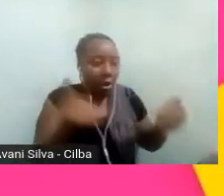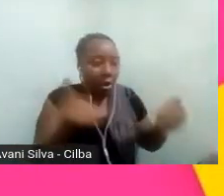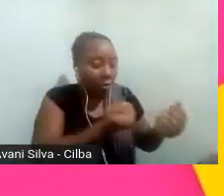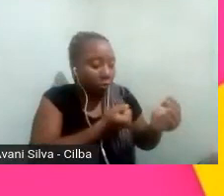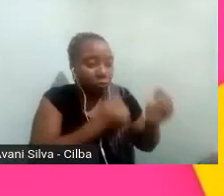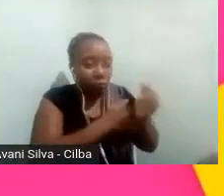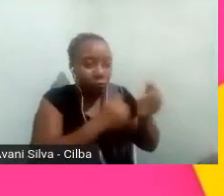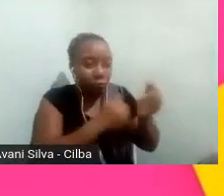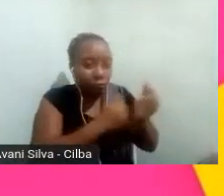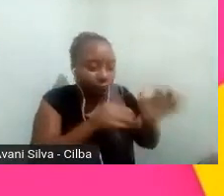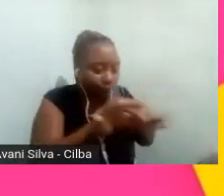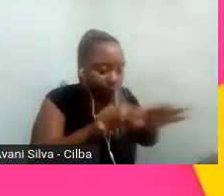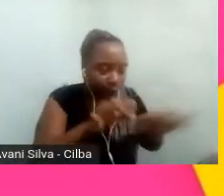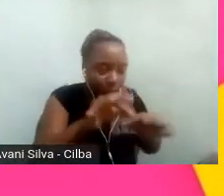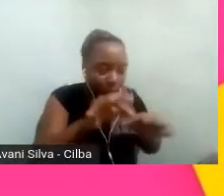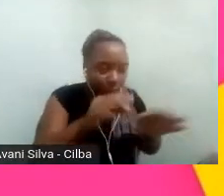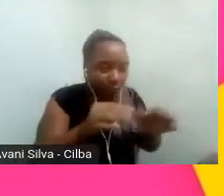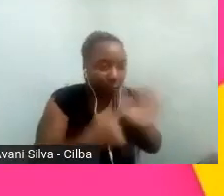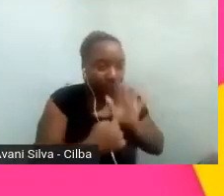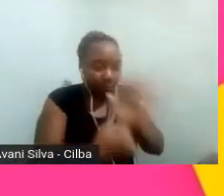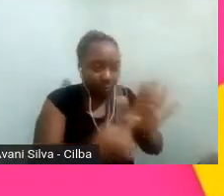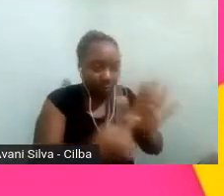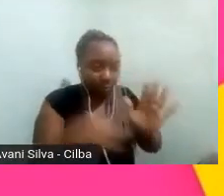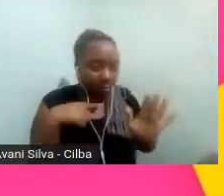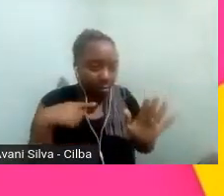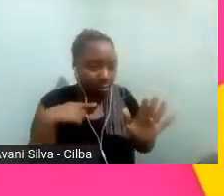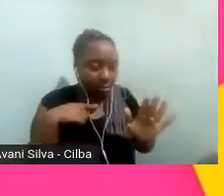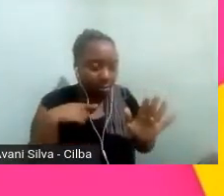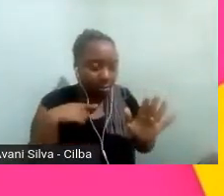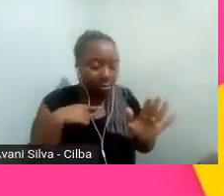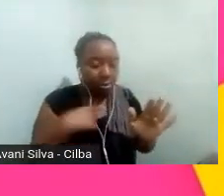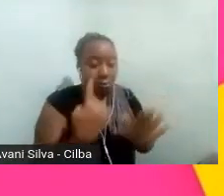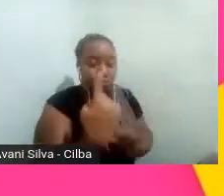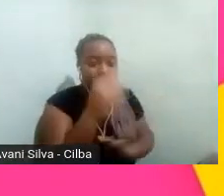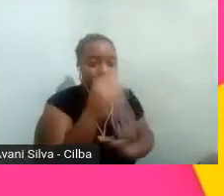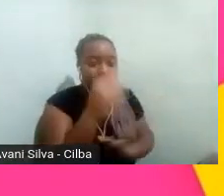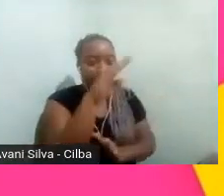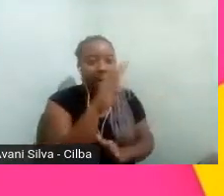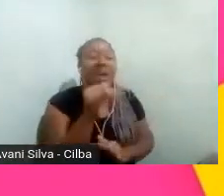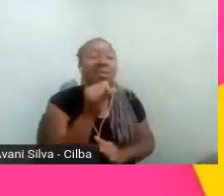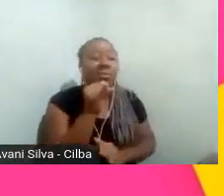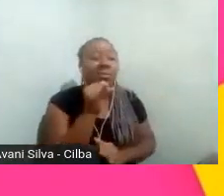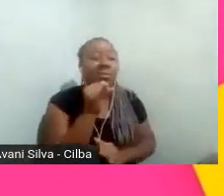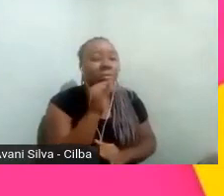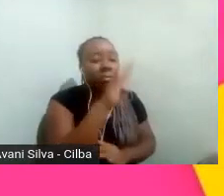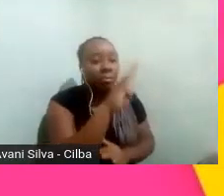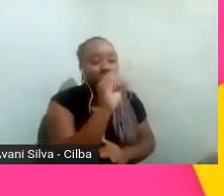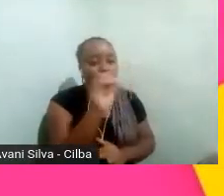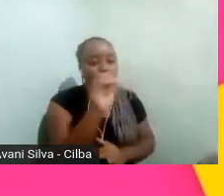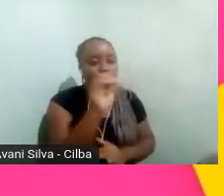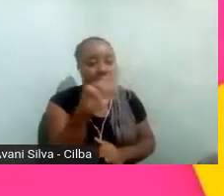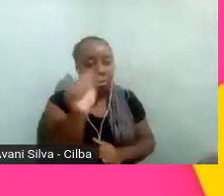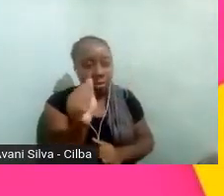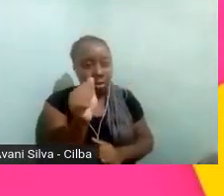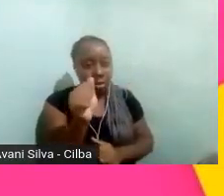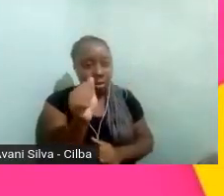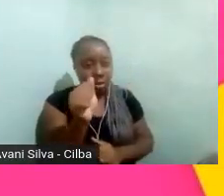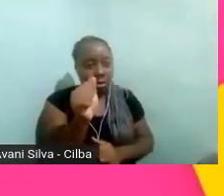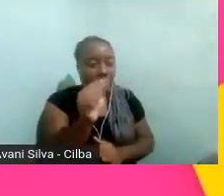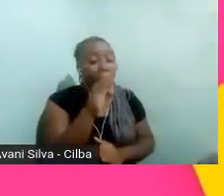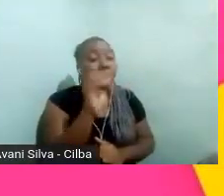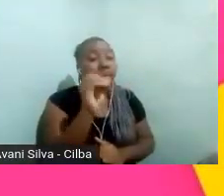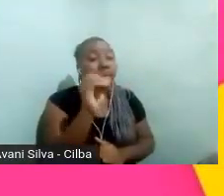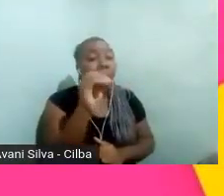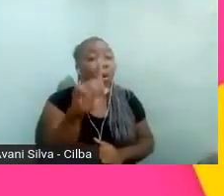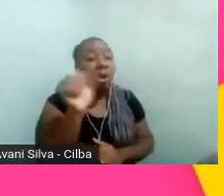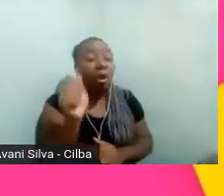tenho alguma coisa chamada bola e que esse objeto chamado bola está